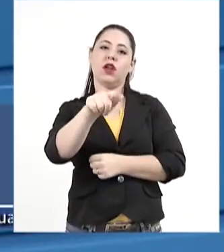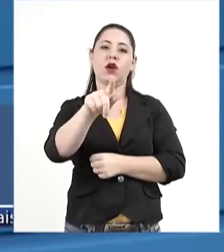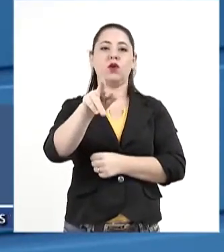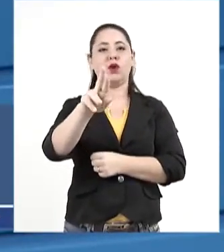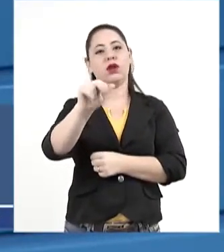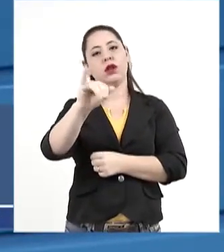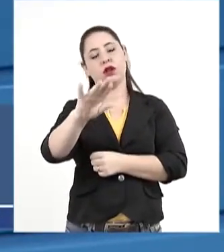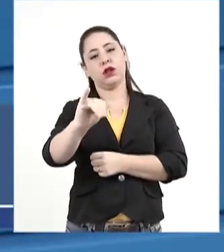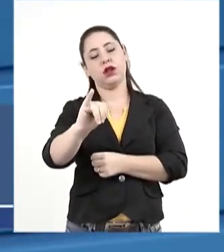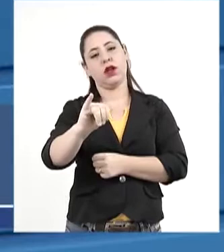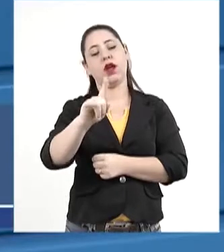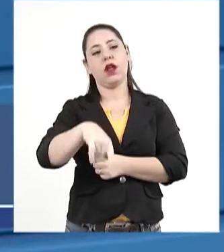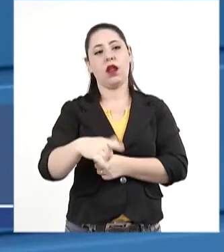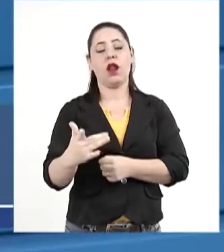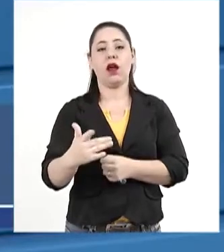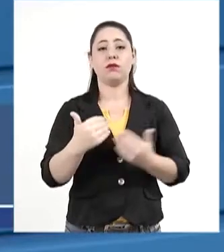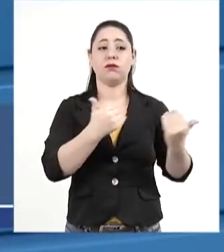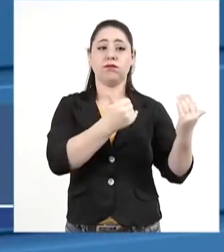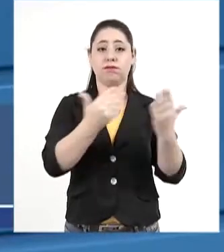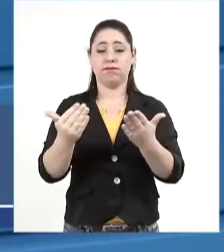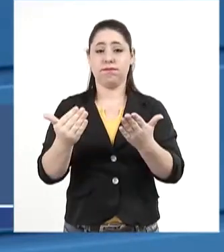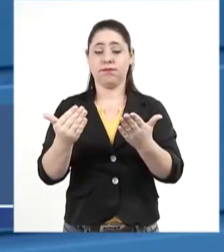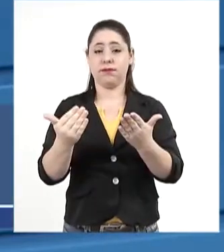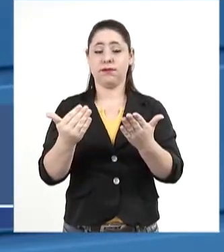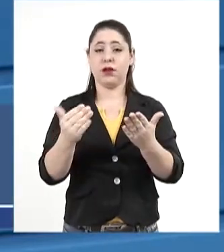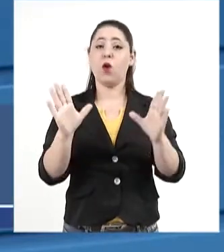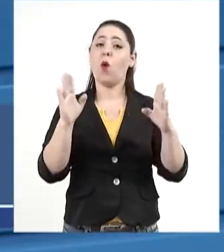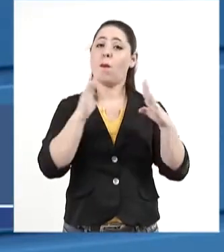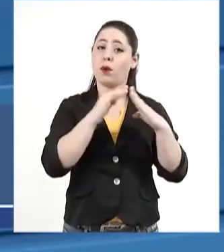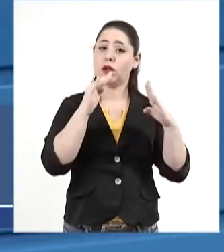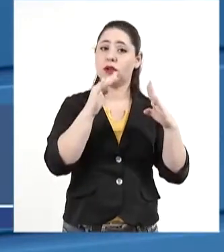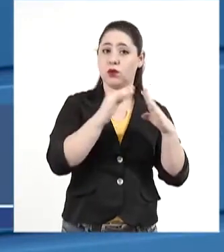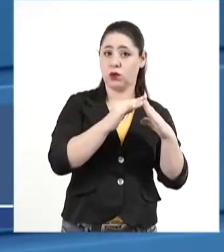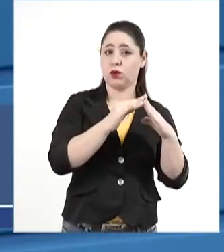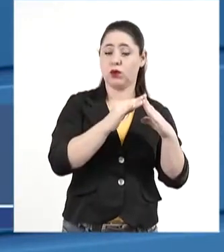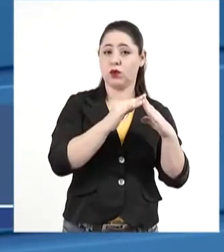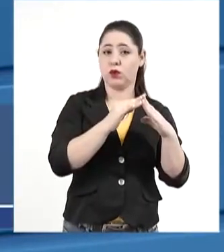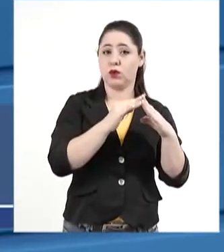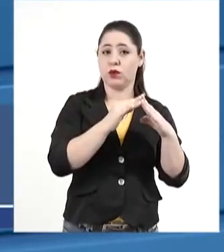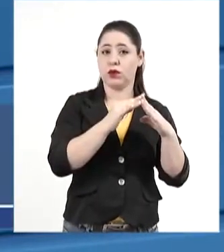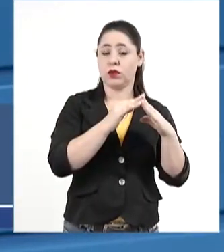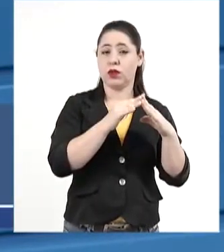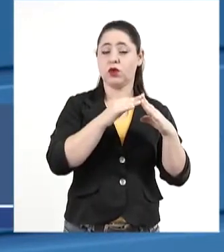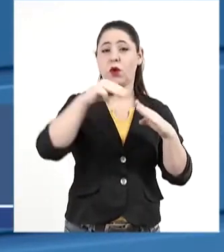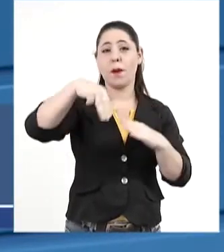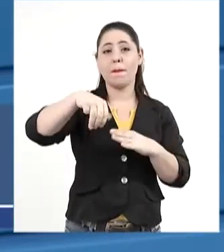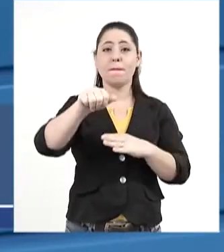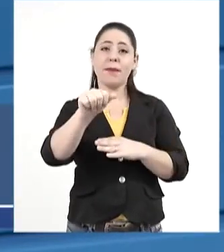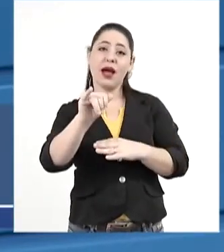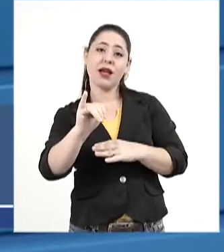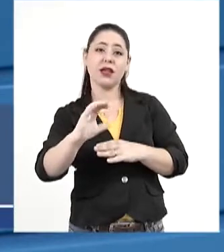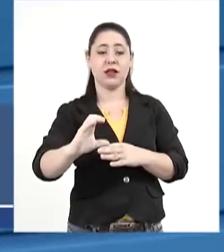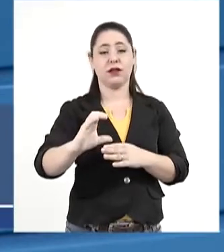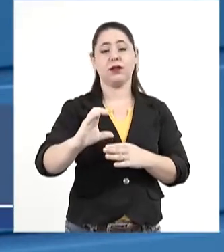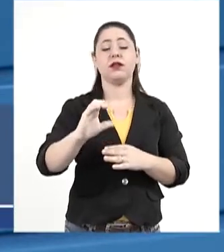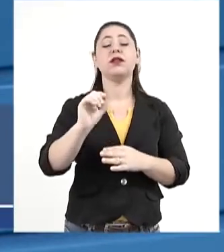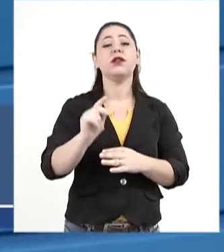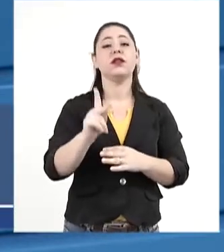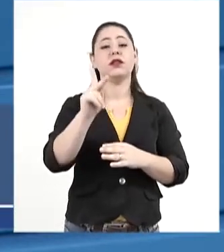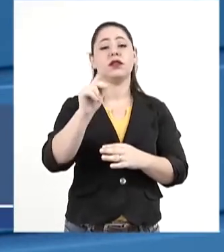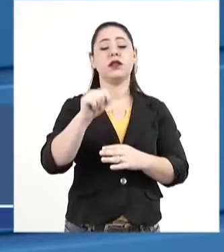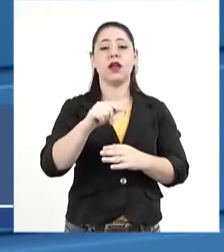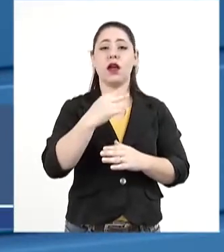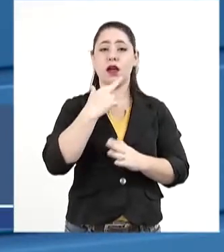de um pleito encaminhado pelos moradores da região através do senhor Mike, que representa